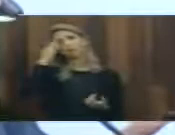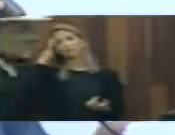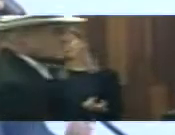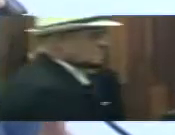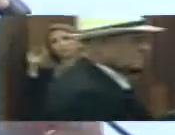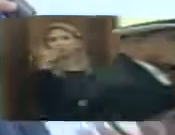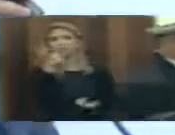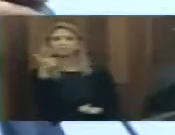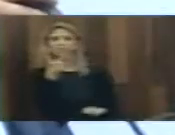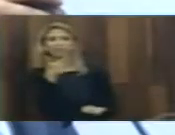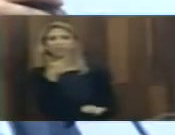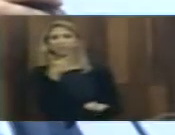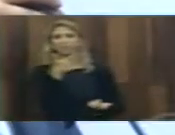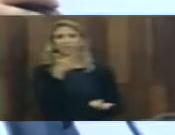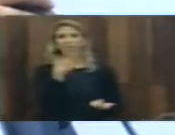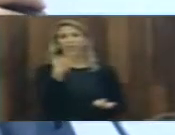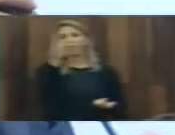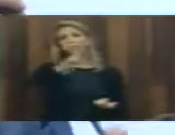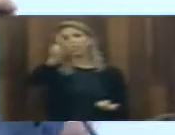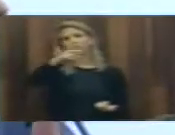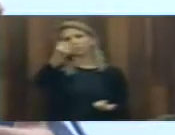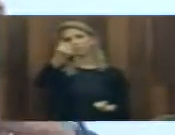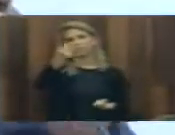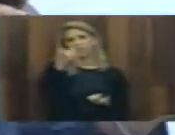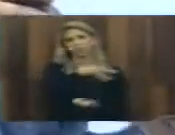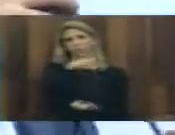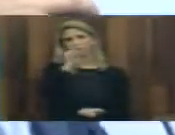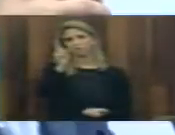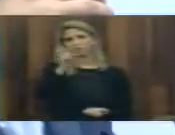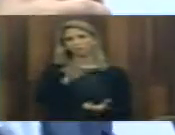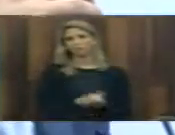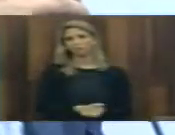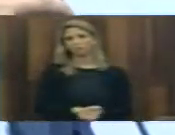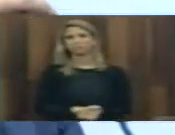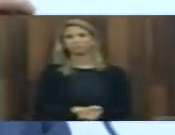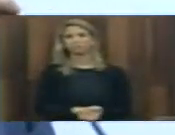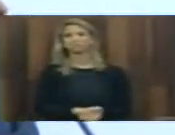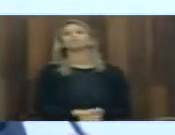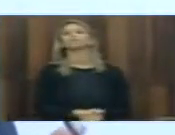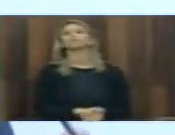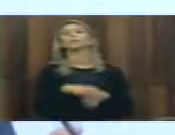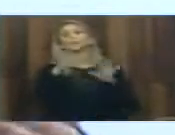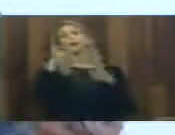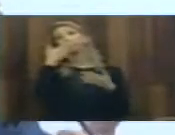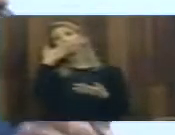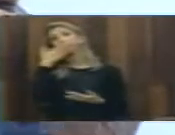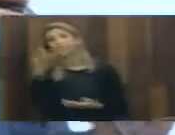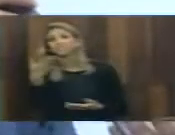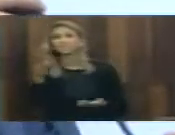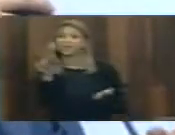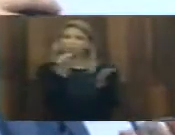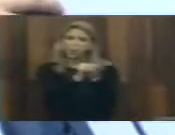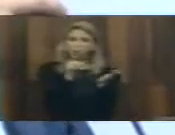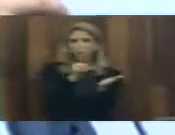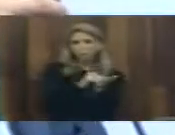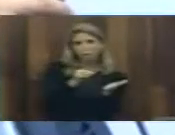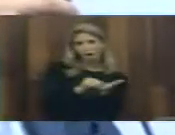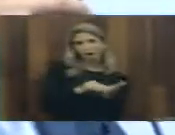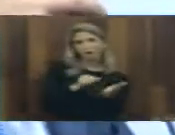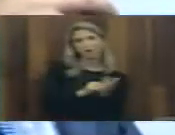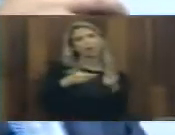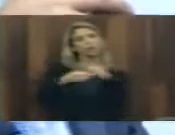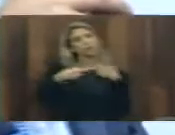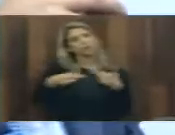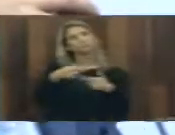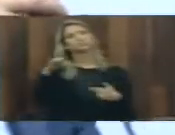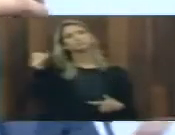novo, porque os materiais já vão ser confeccionados, né, a impressão já vai ser feita, só se pede que inclua uma mensagem a favor da mulher. Isso não é